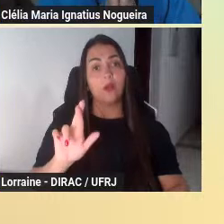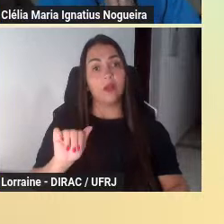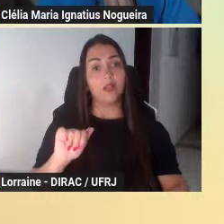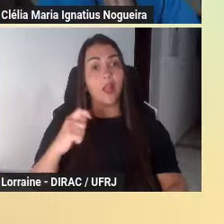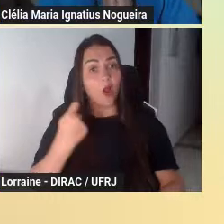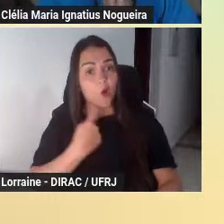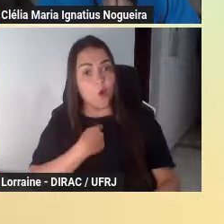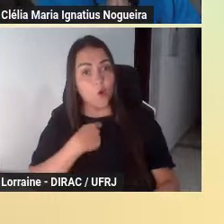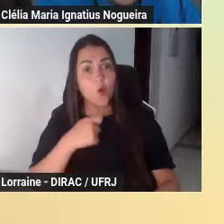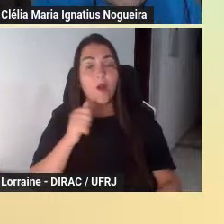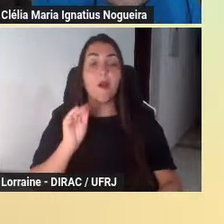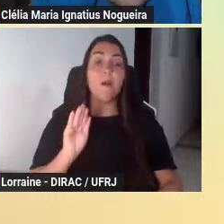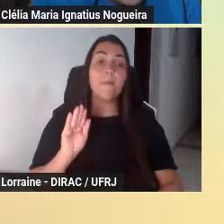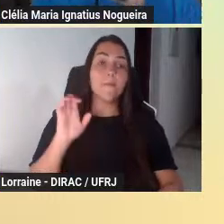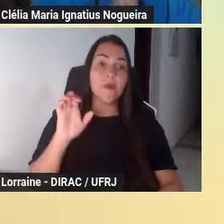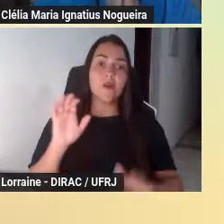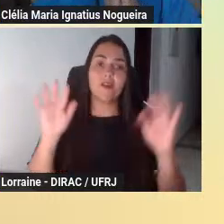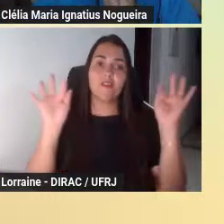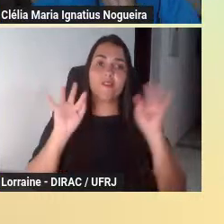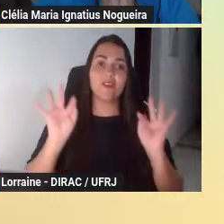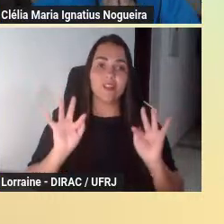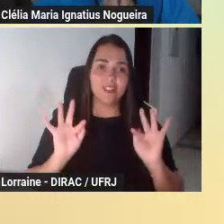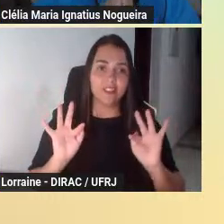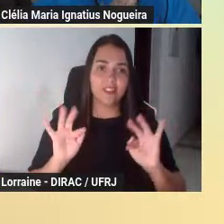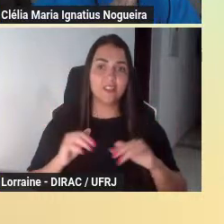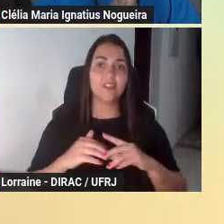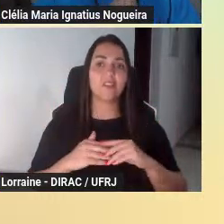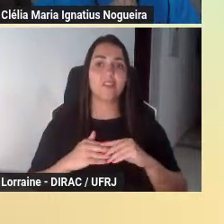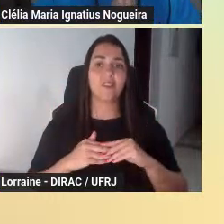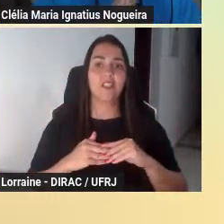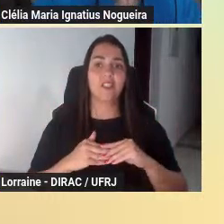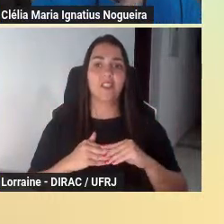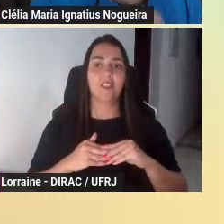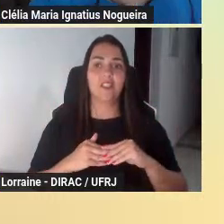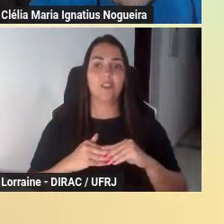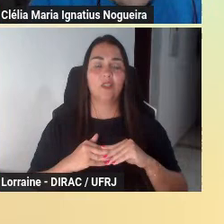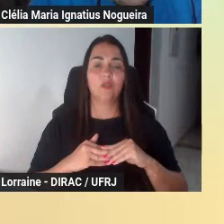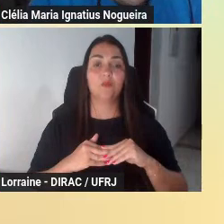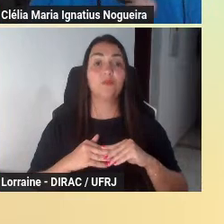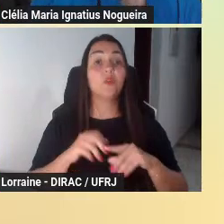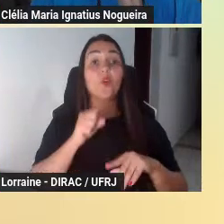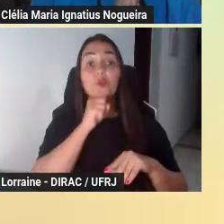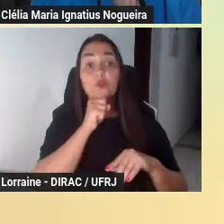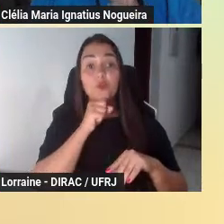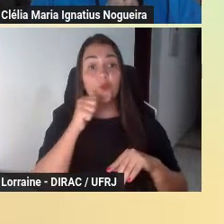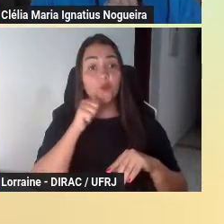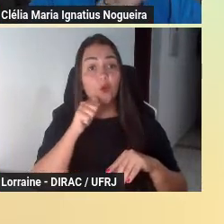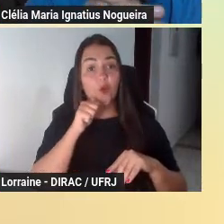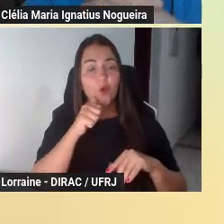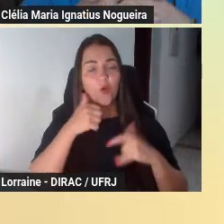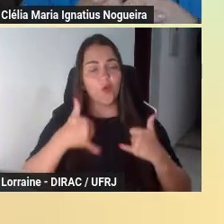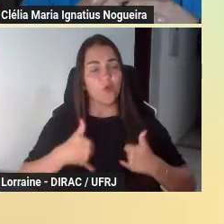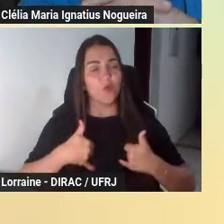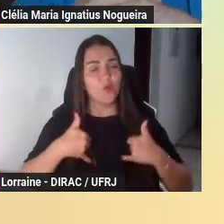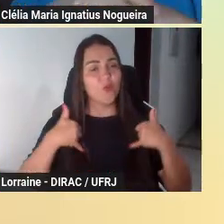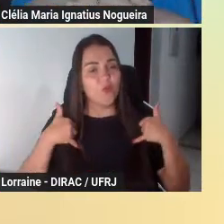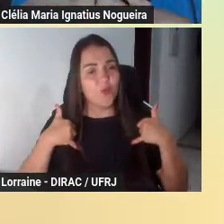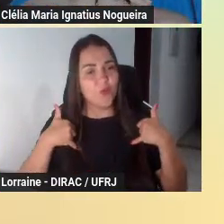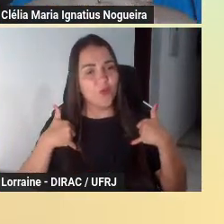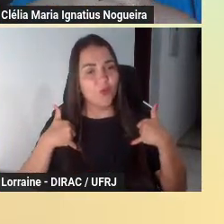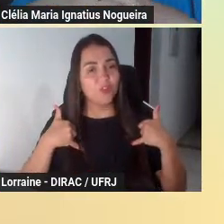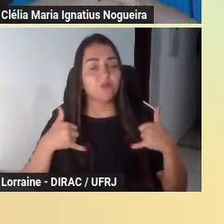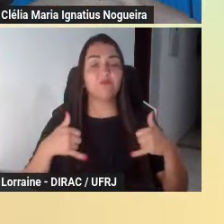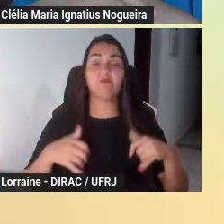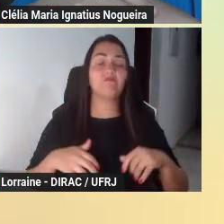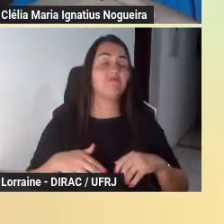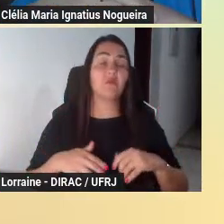mãe feliz, uma avó orgulhosa, e não tenho nenhuma